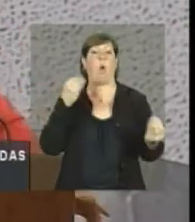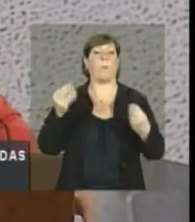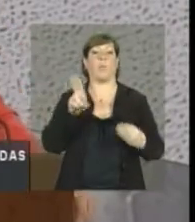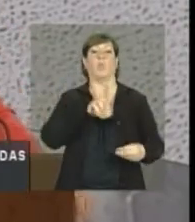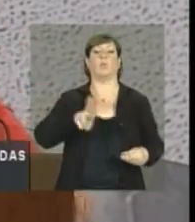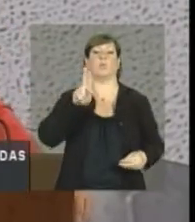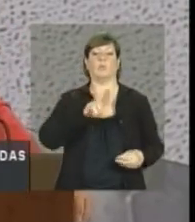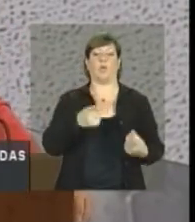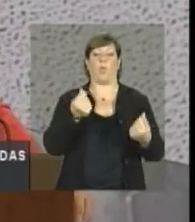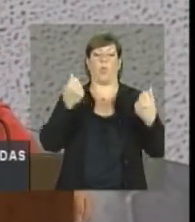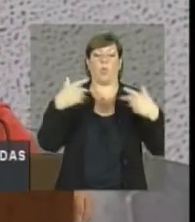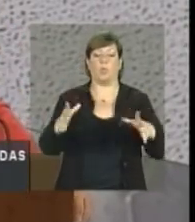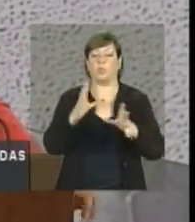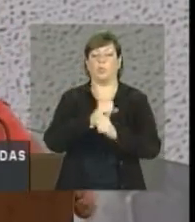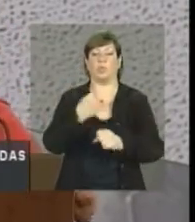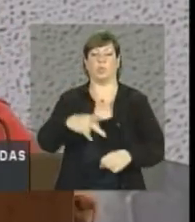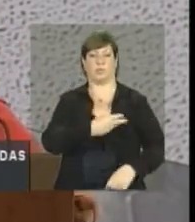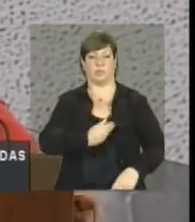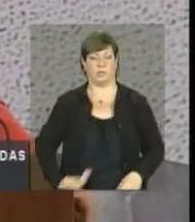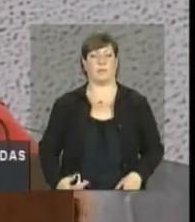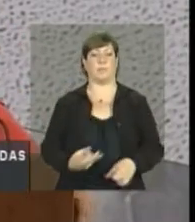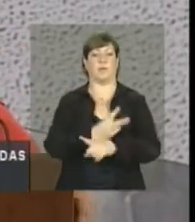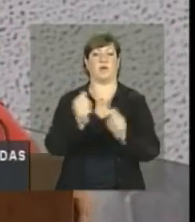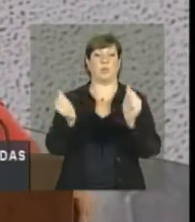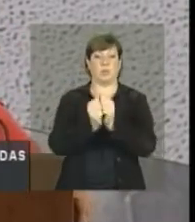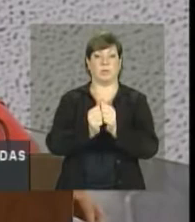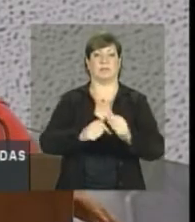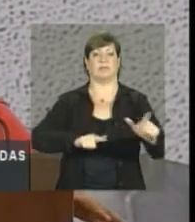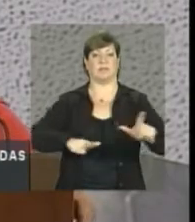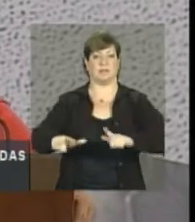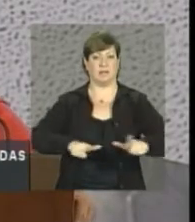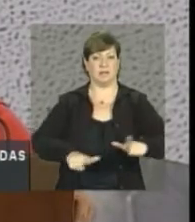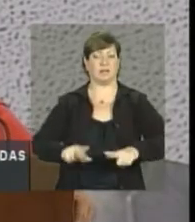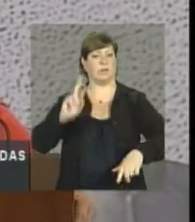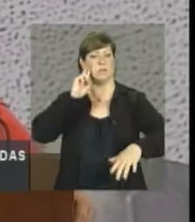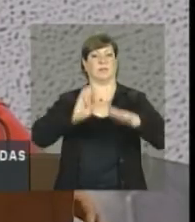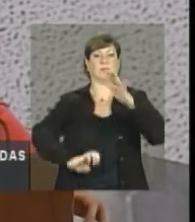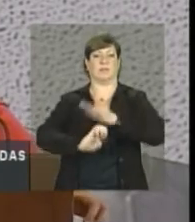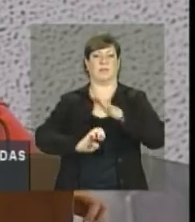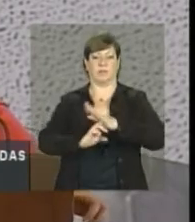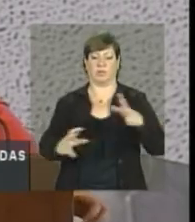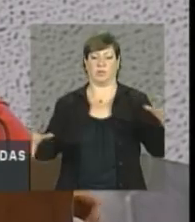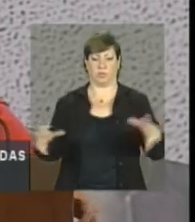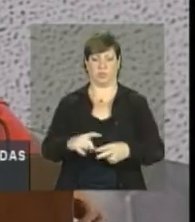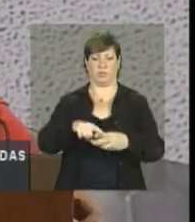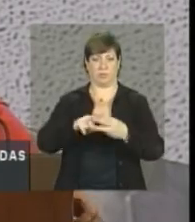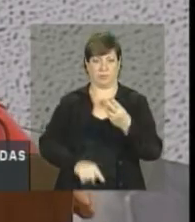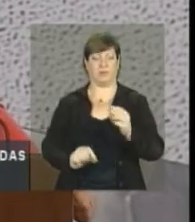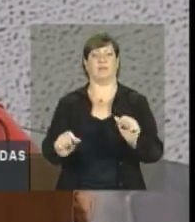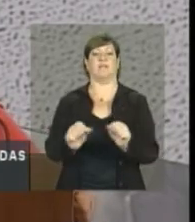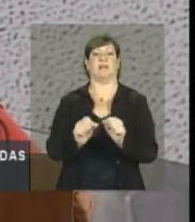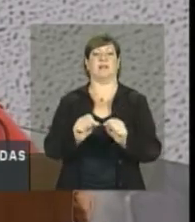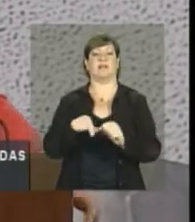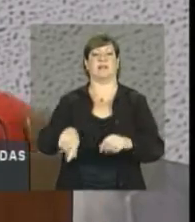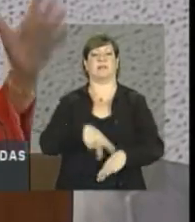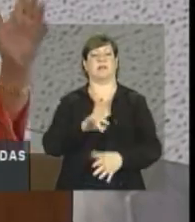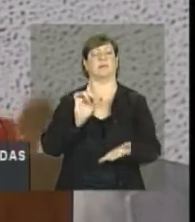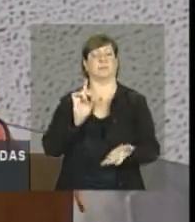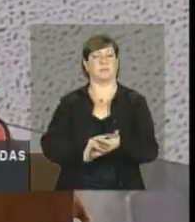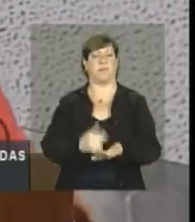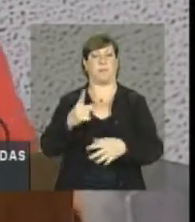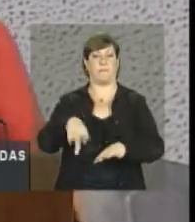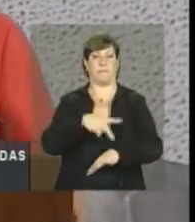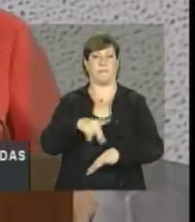Vamos procurar, junto com os trabalhadores, com os empresários, fazer com que esse país seja, de fato, um